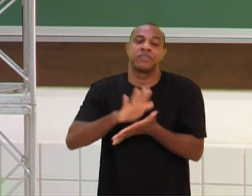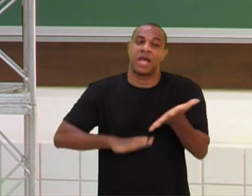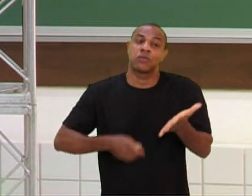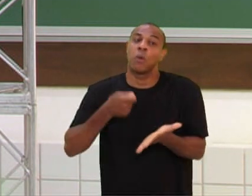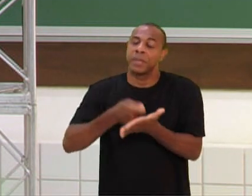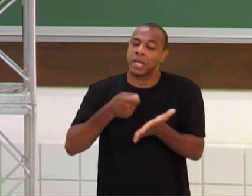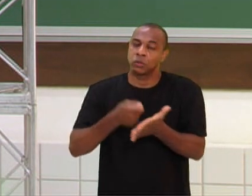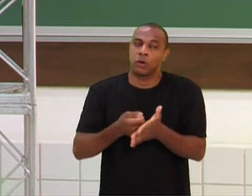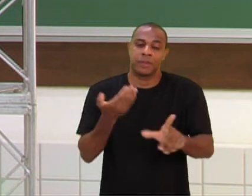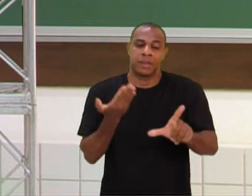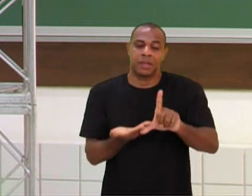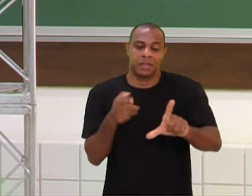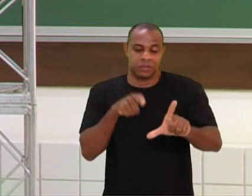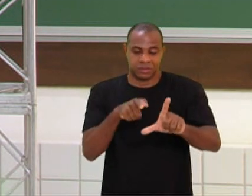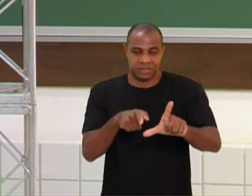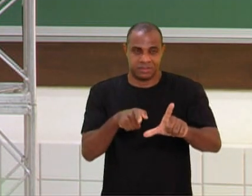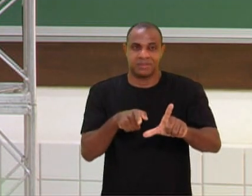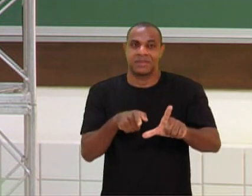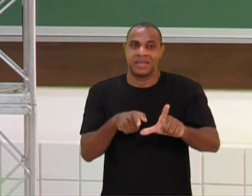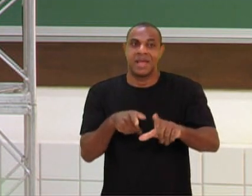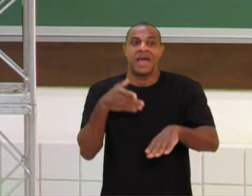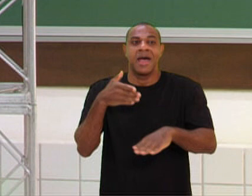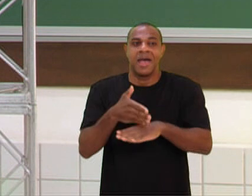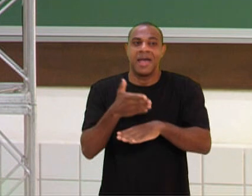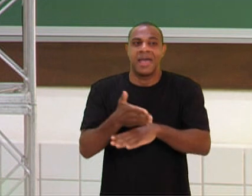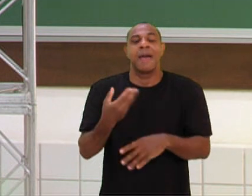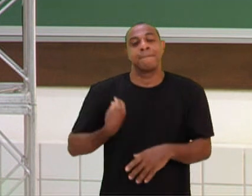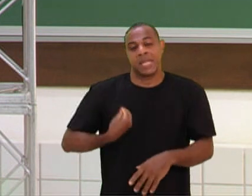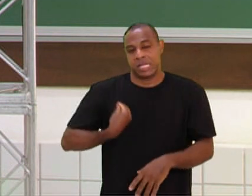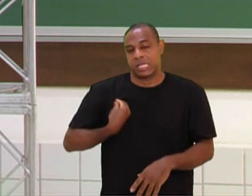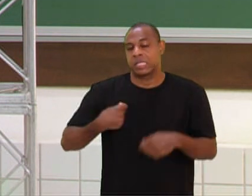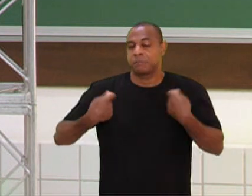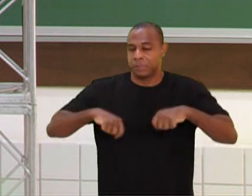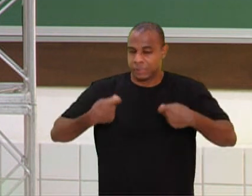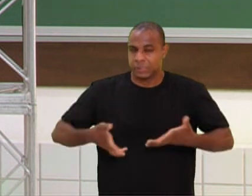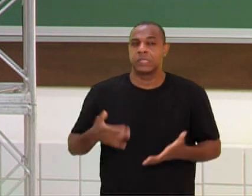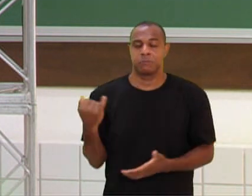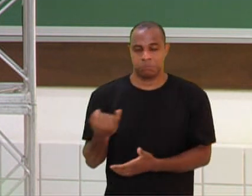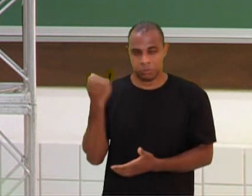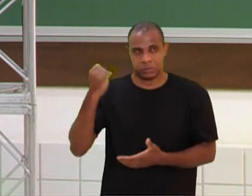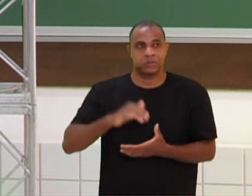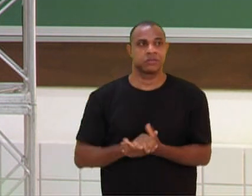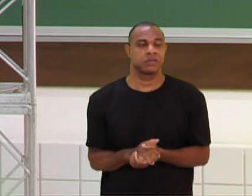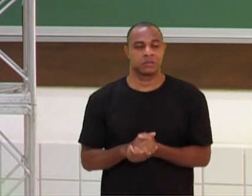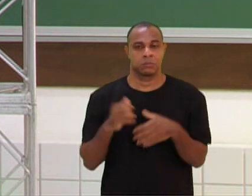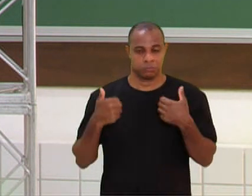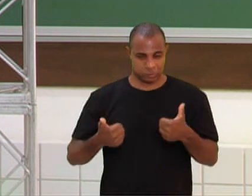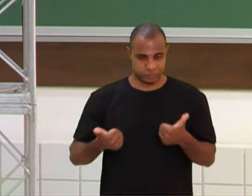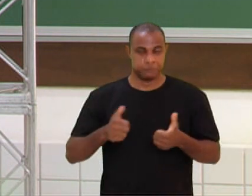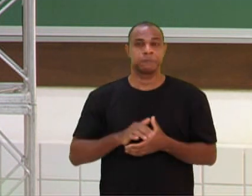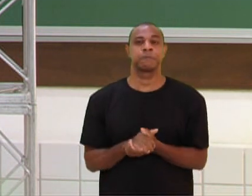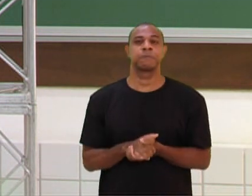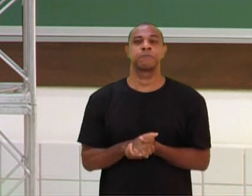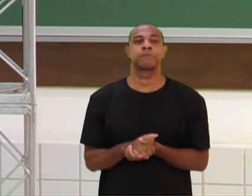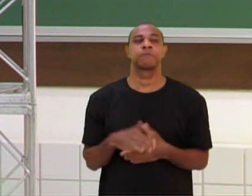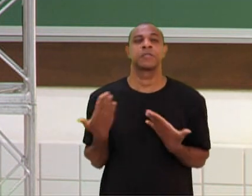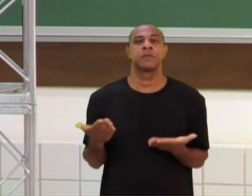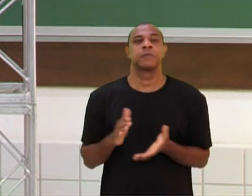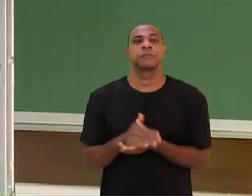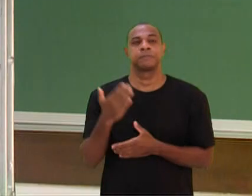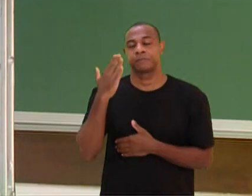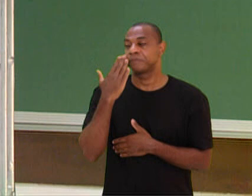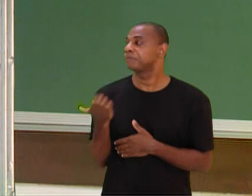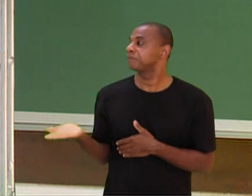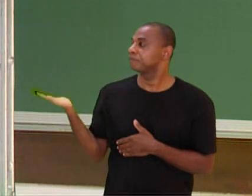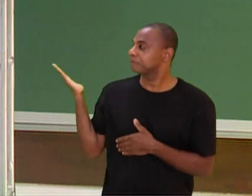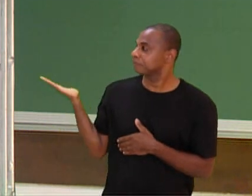obrigatórias, para poder garantir aquela frequência, aquela notinha esperta com o seu professor aí. Acesse o seu Classroom para isso, beleza, meus queridos? Vamos lá, pimpolhadinha, vamos